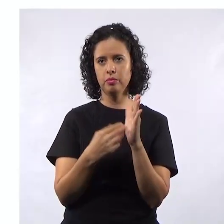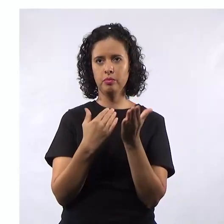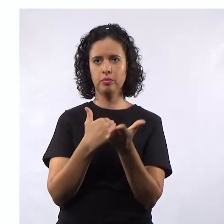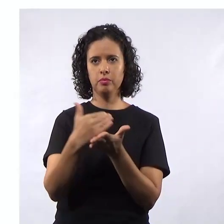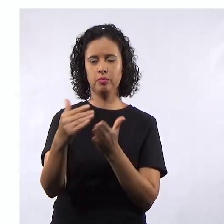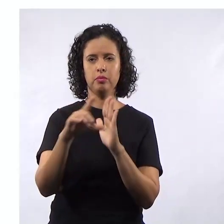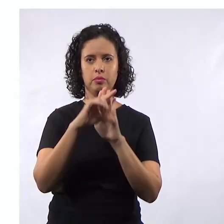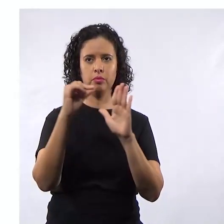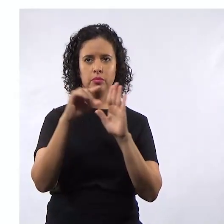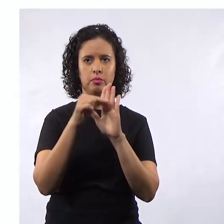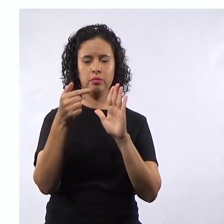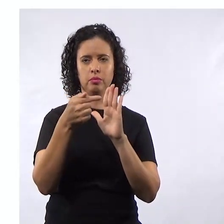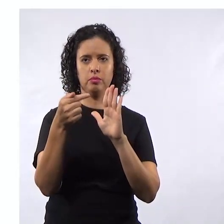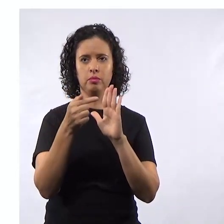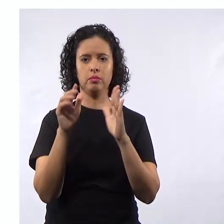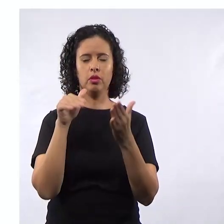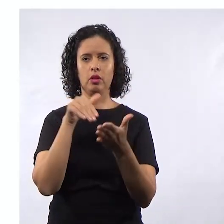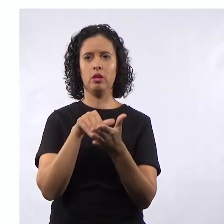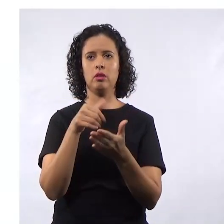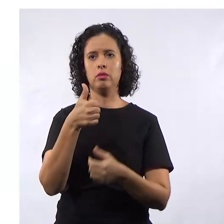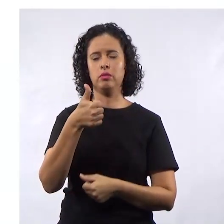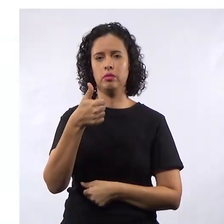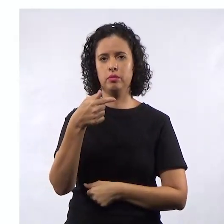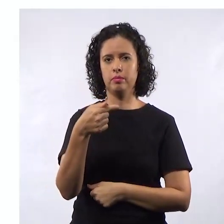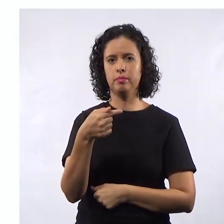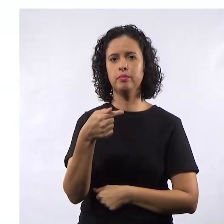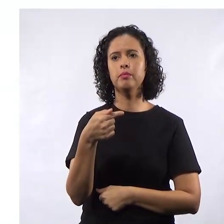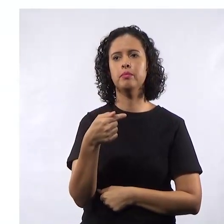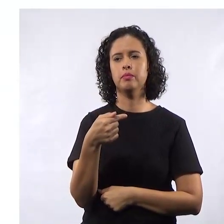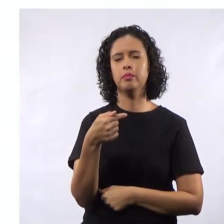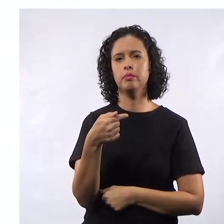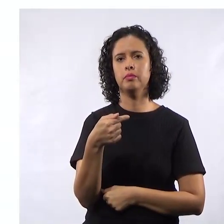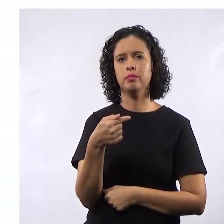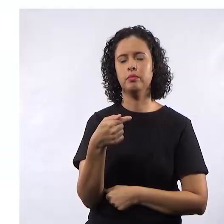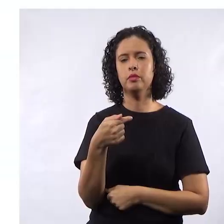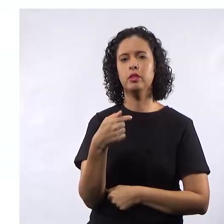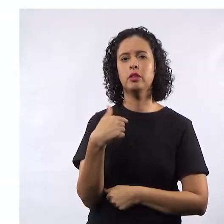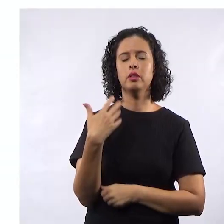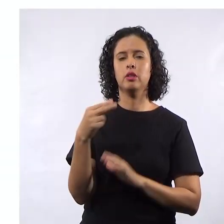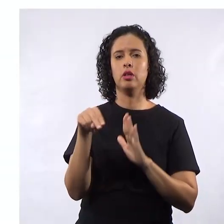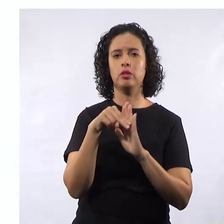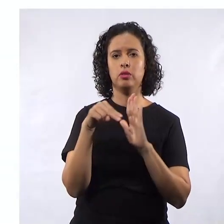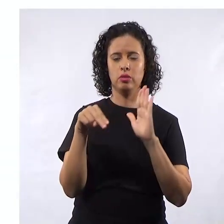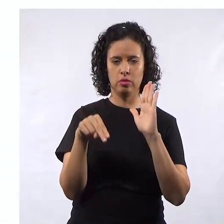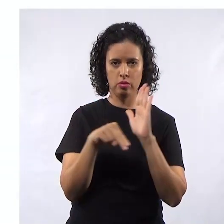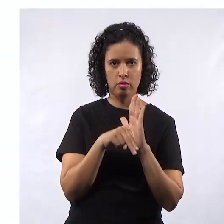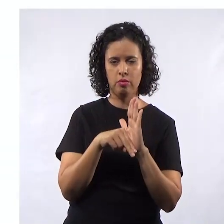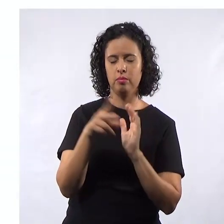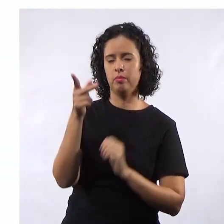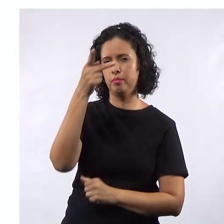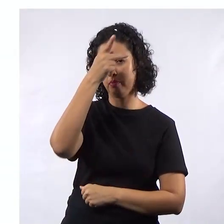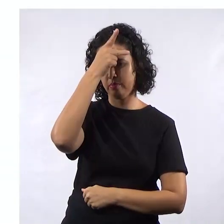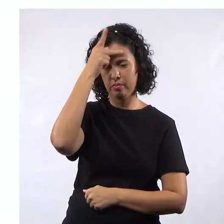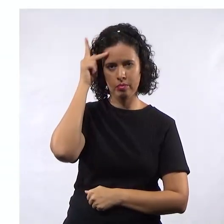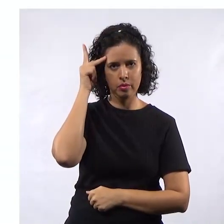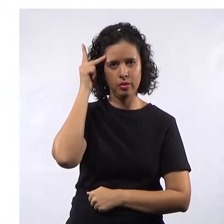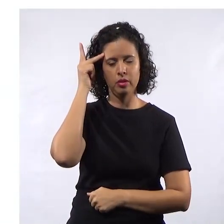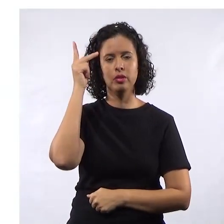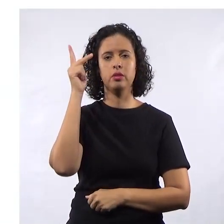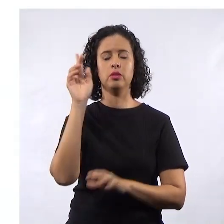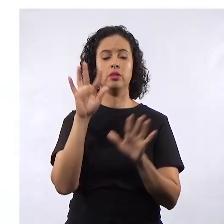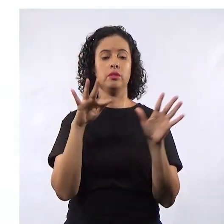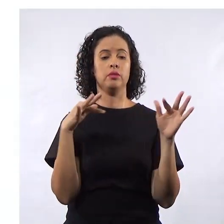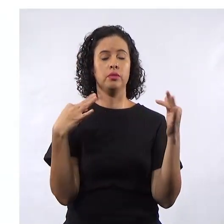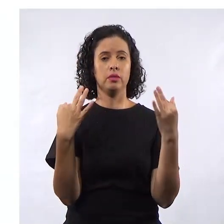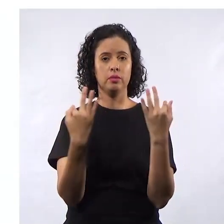no artigo 7º e vai até o 17, tá? No tocante às normas relacionadas à pessoa e à